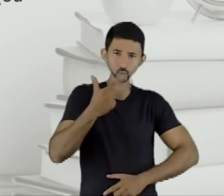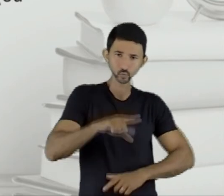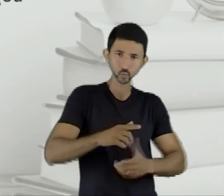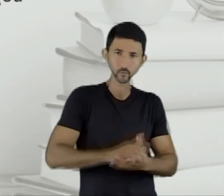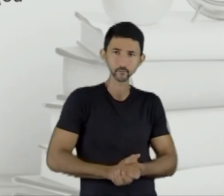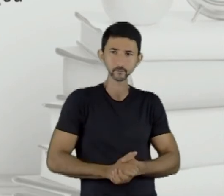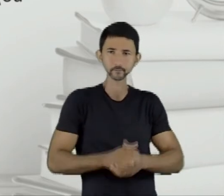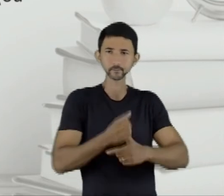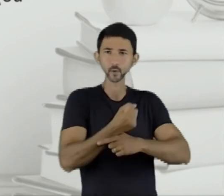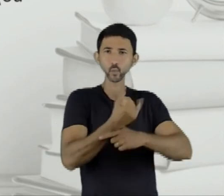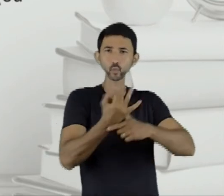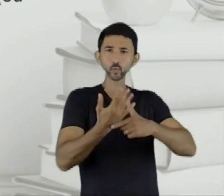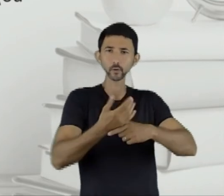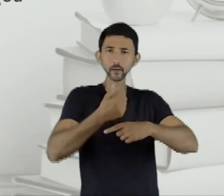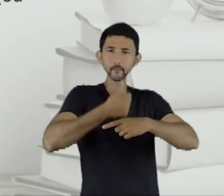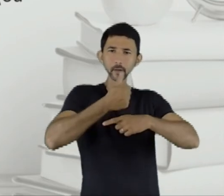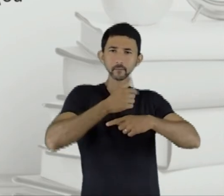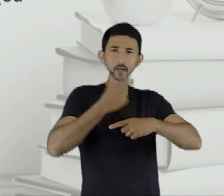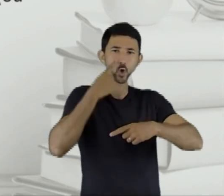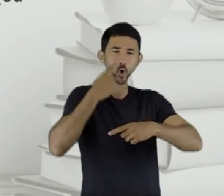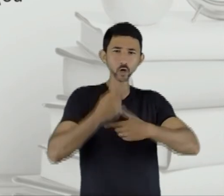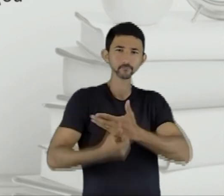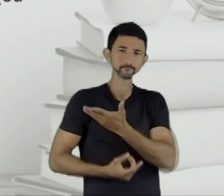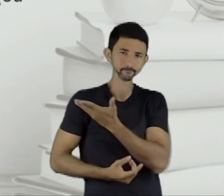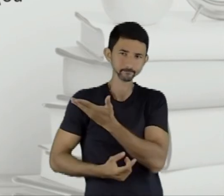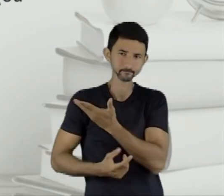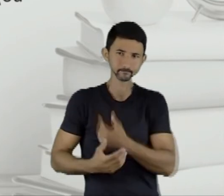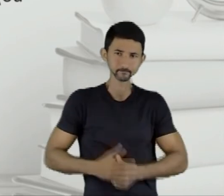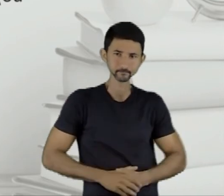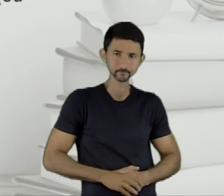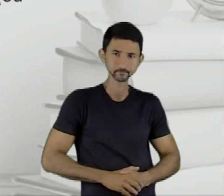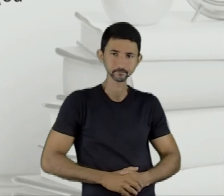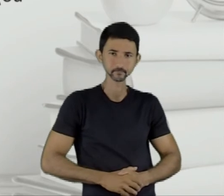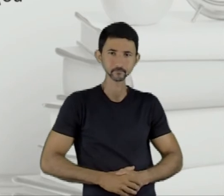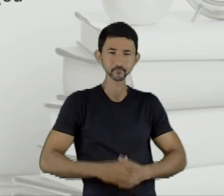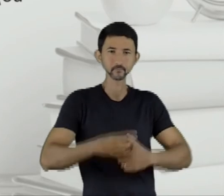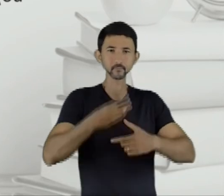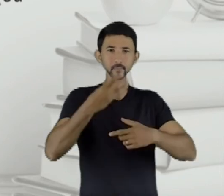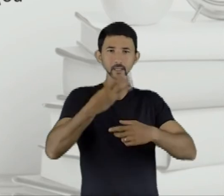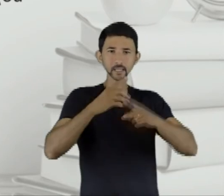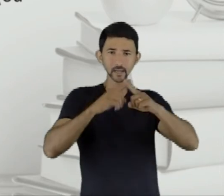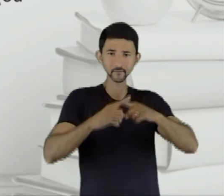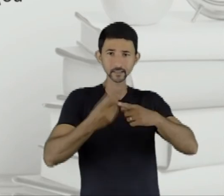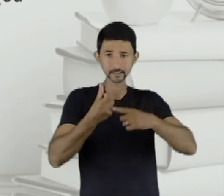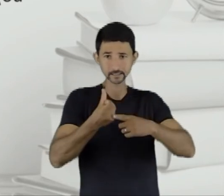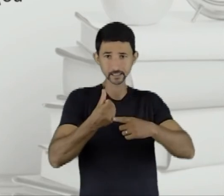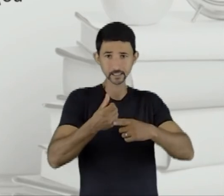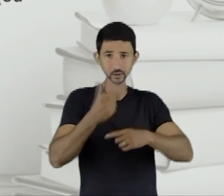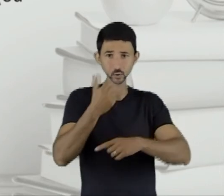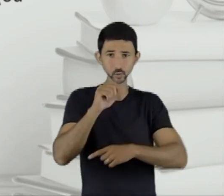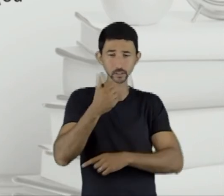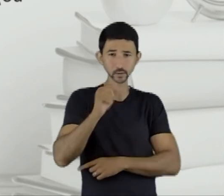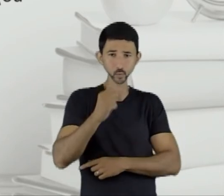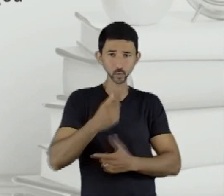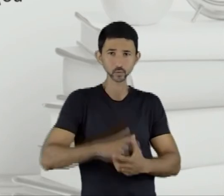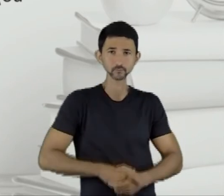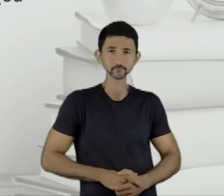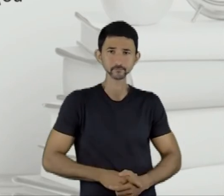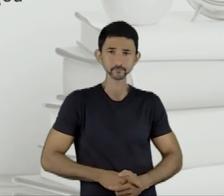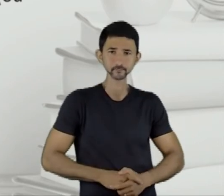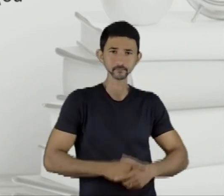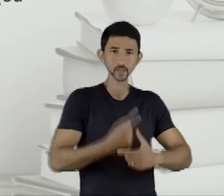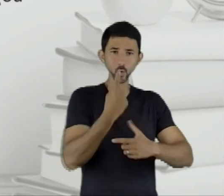O numerador da primeira fração, olhando para a direita agora. 3 vezes 6, 18. O numerador da segunda fração, 1